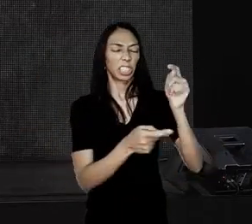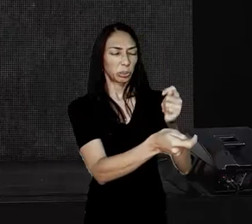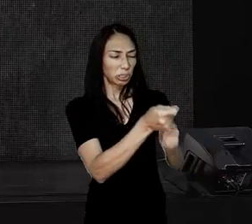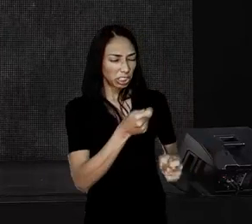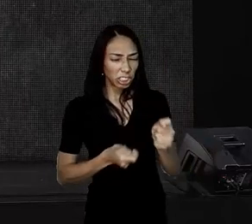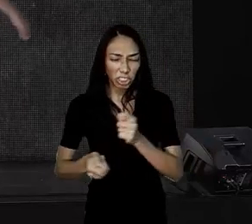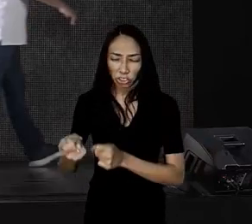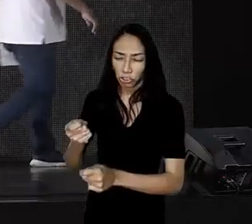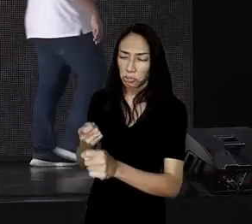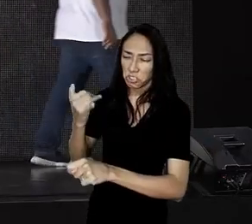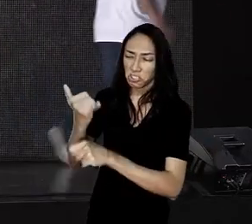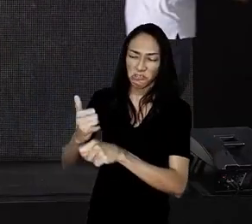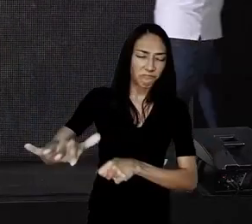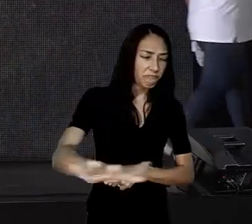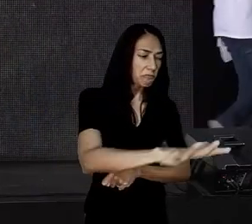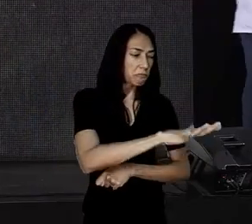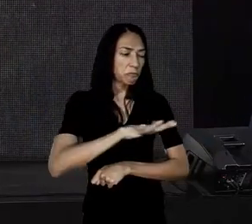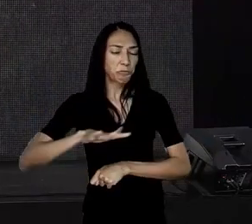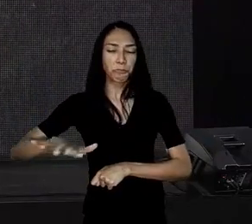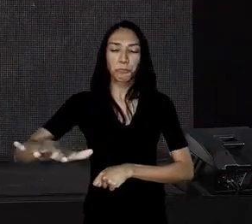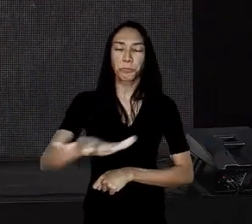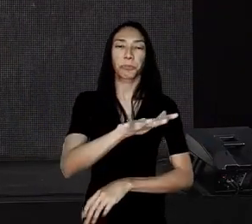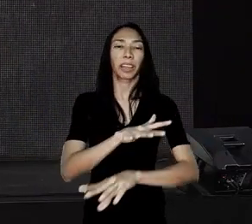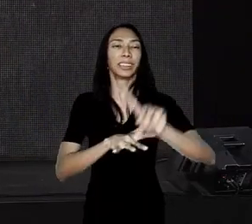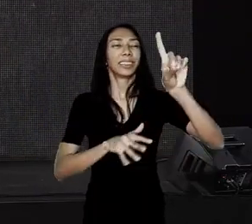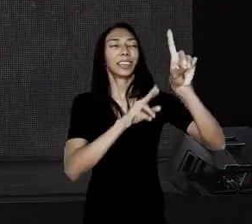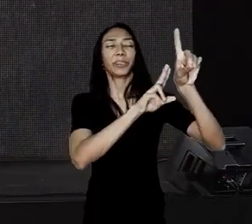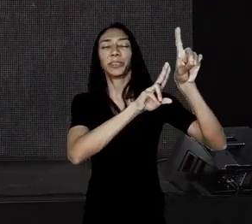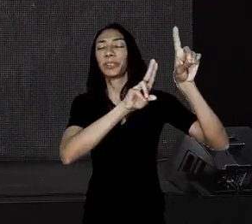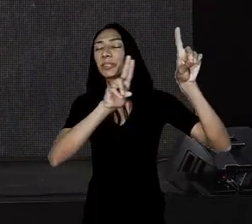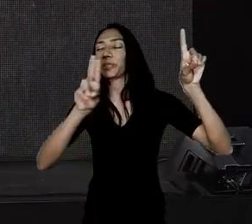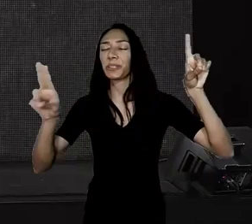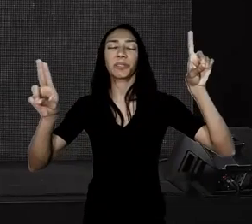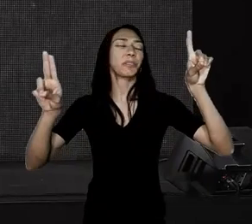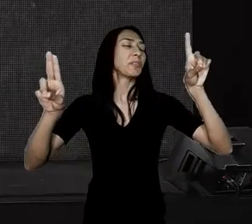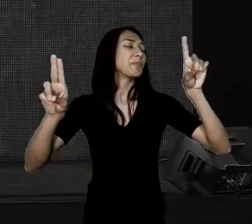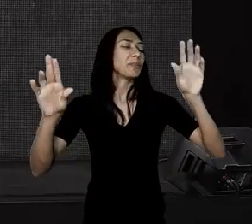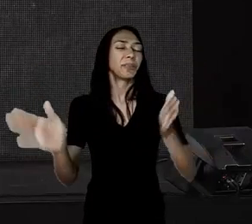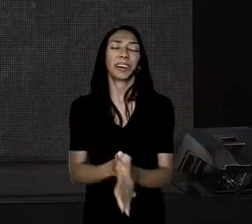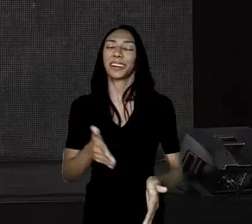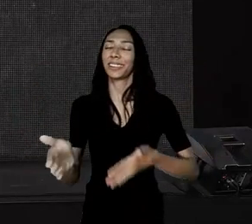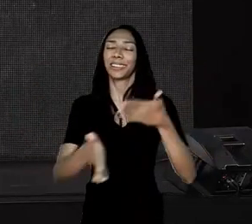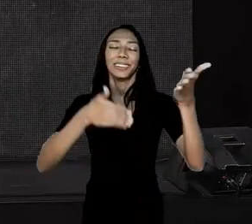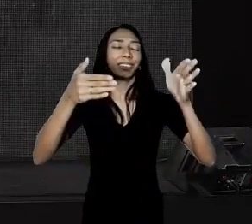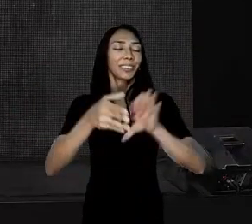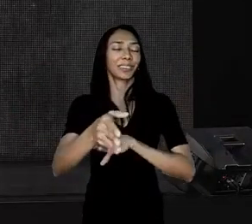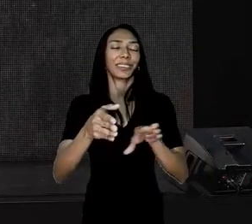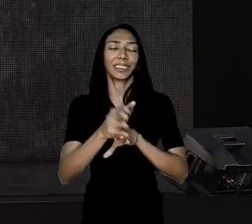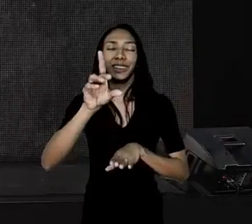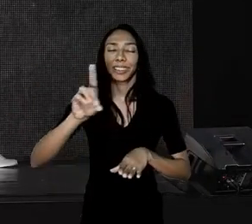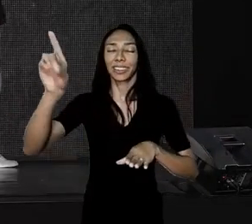está nos seus ombros. E o seu nome será maravilhoso, Conselheiro, Deus Forte, Príncipe da